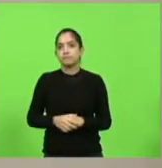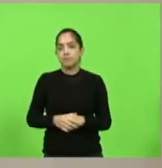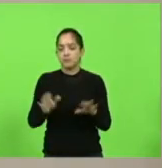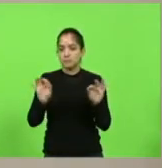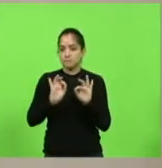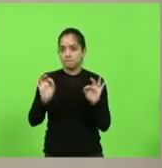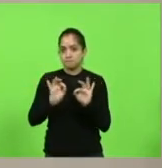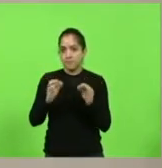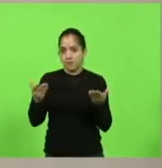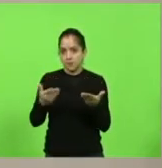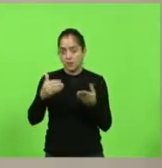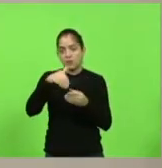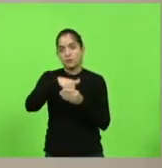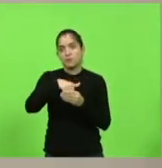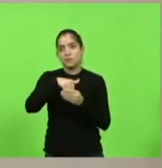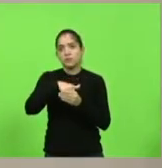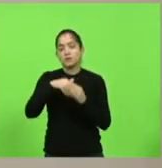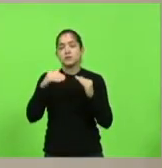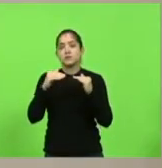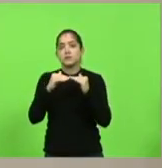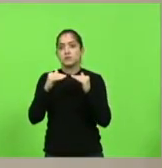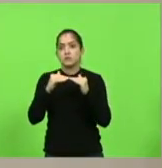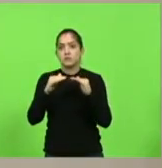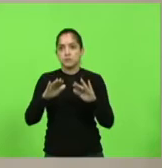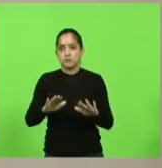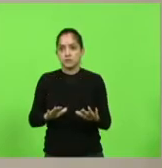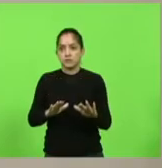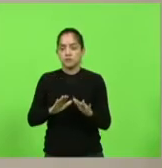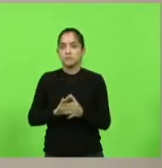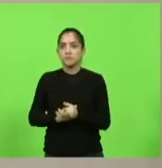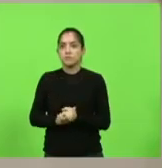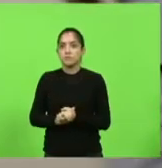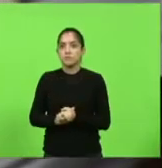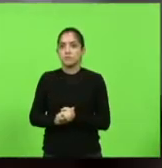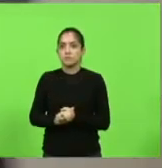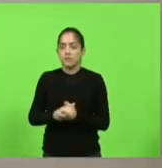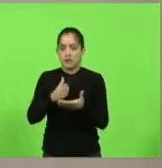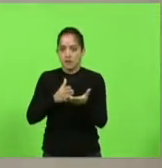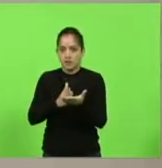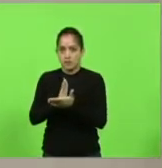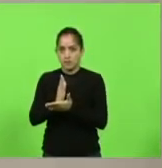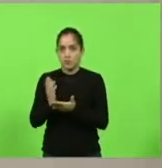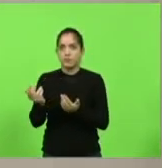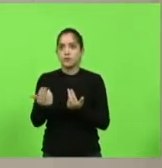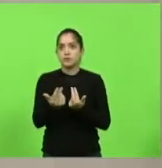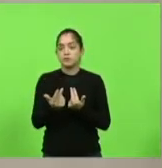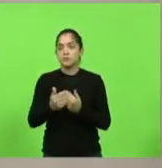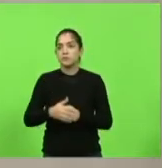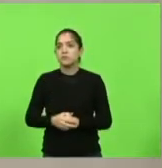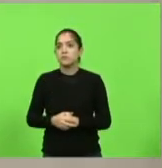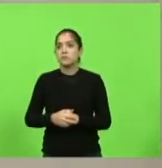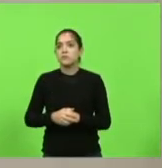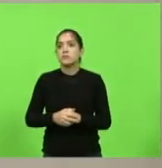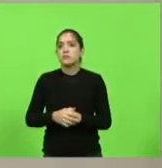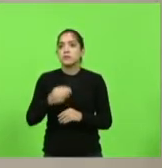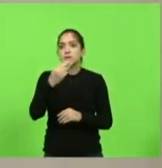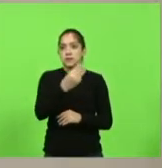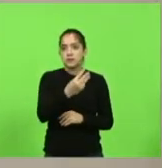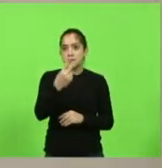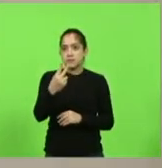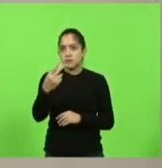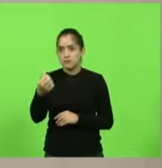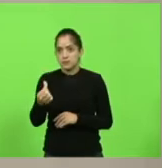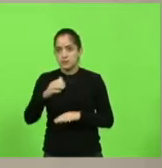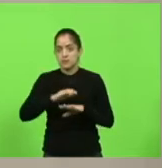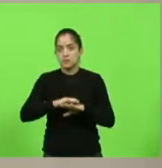queira discutir, é em votação. Deputados que aprovam, permaneçam como se encontram. Aprovado por unanimidade. Moção 326,